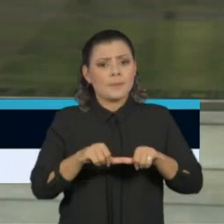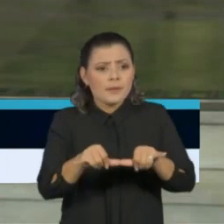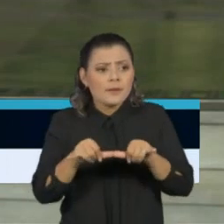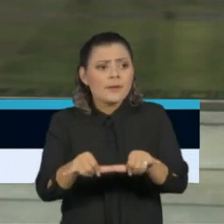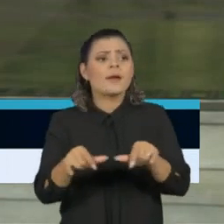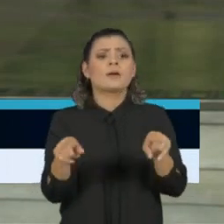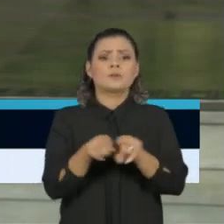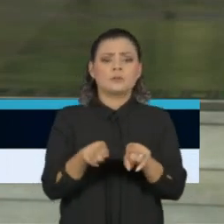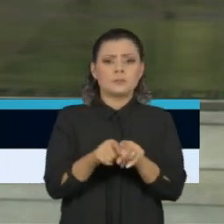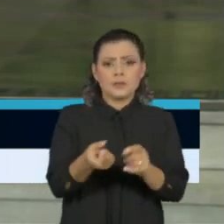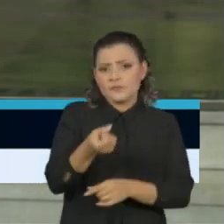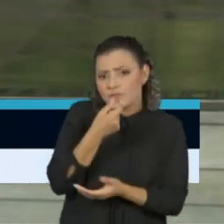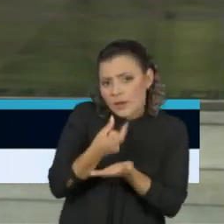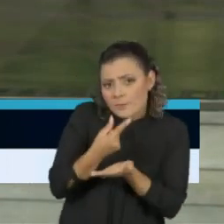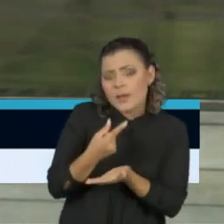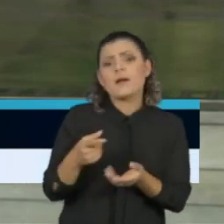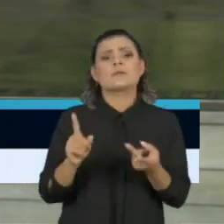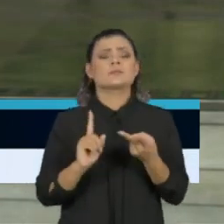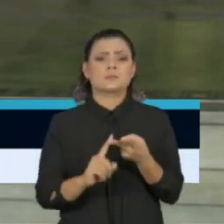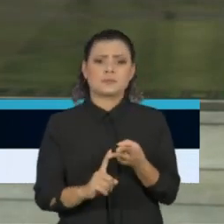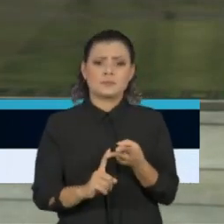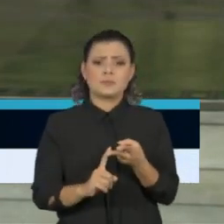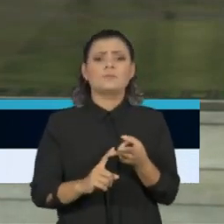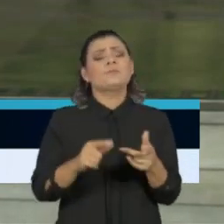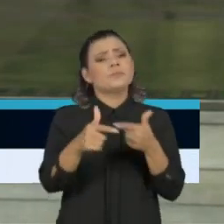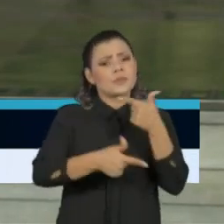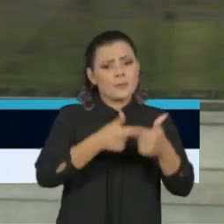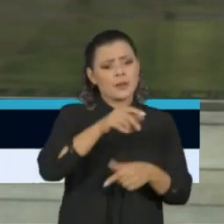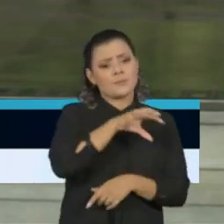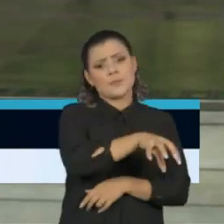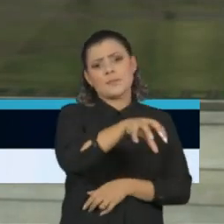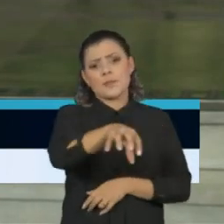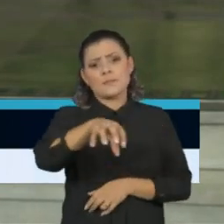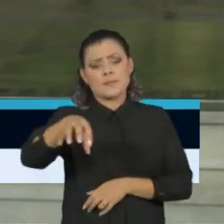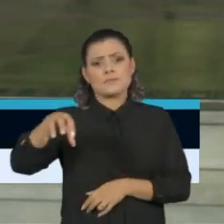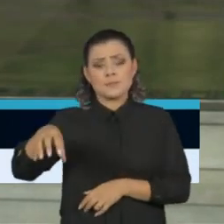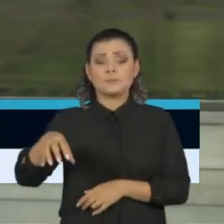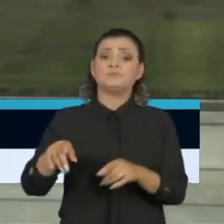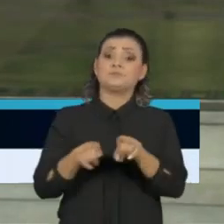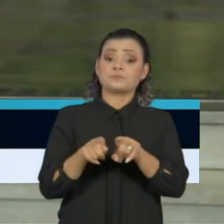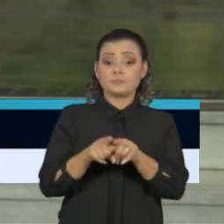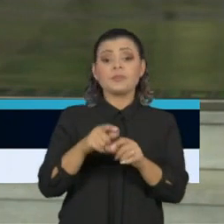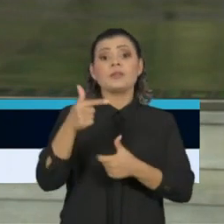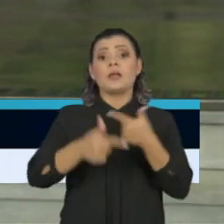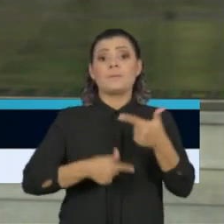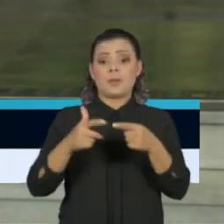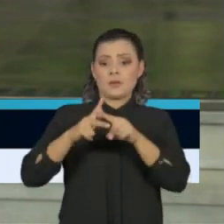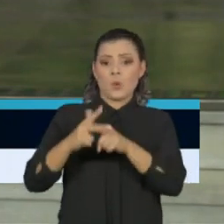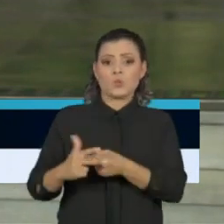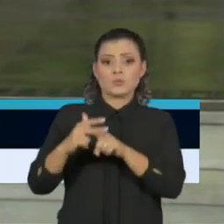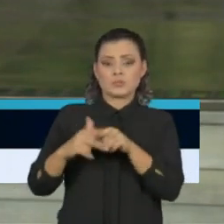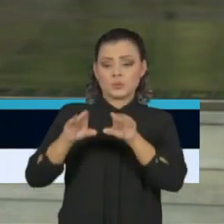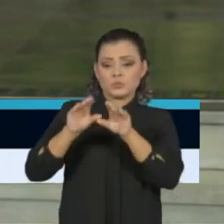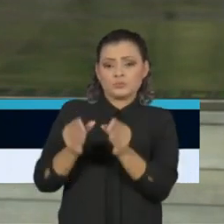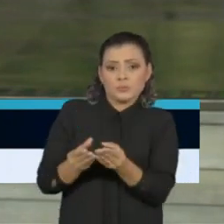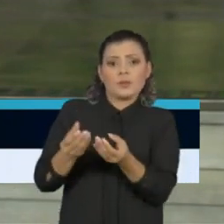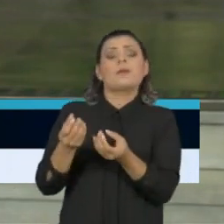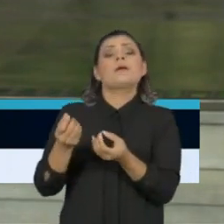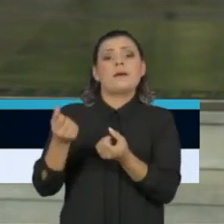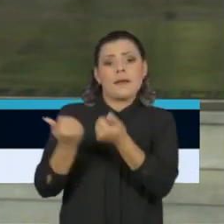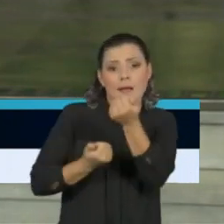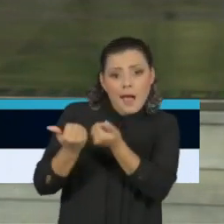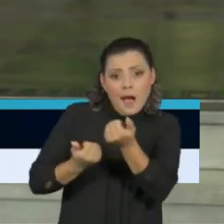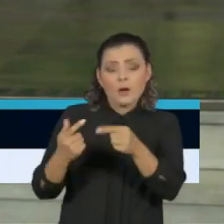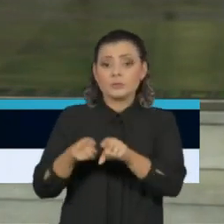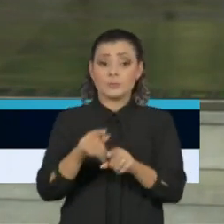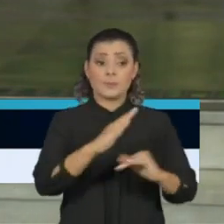supermercados, farmácias, também em borracharias, mecânicas, os profissionais da